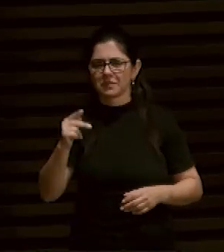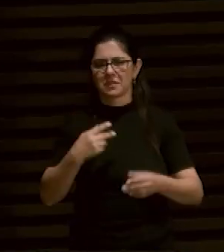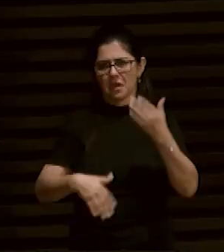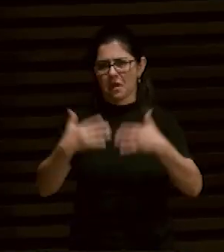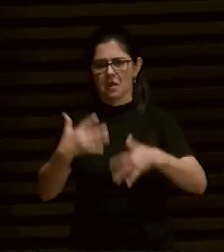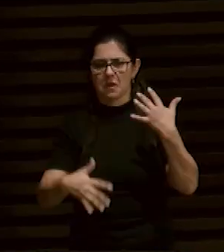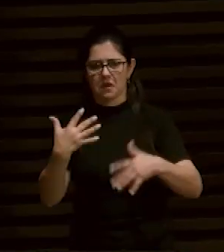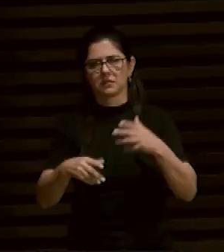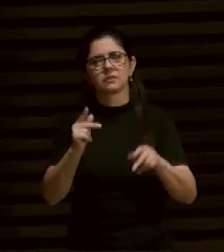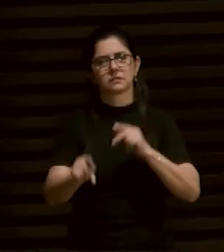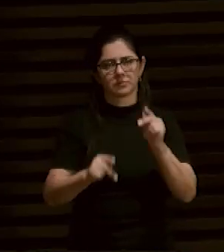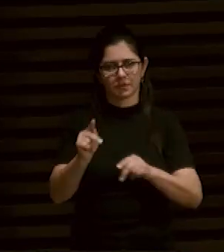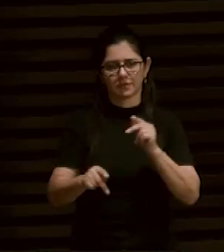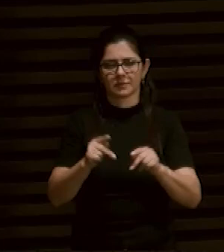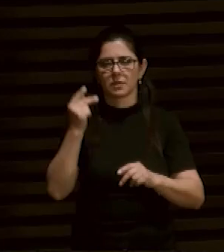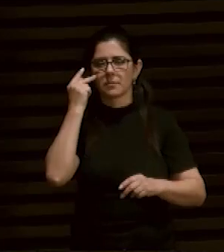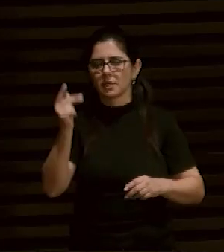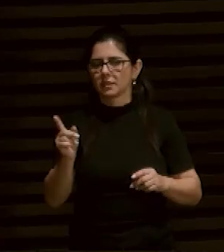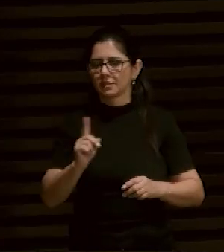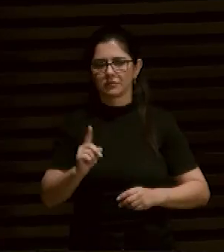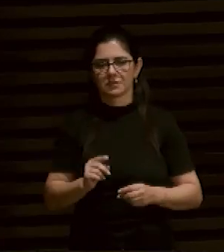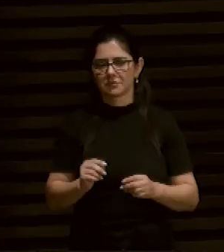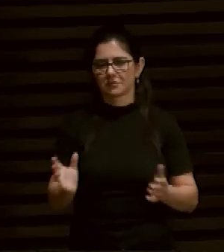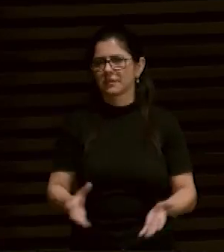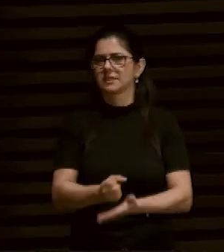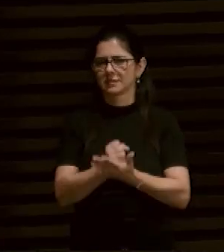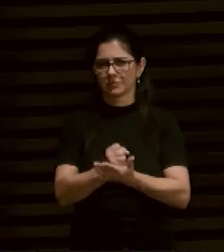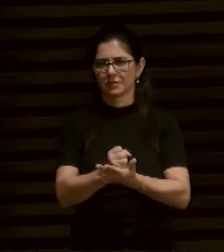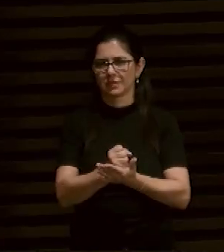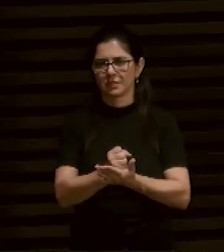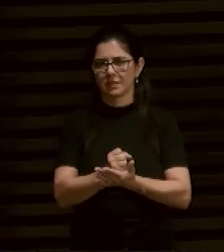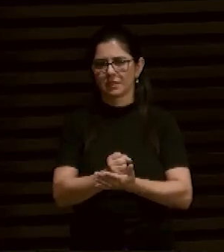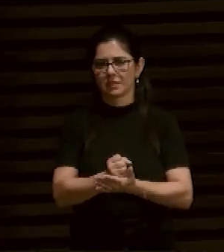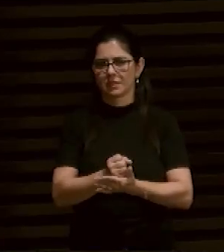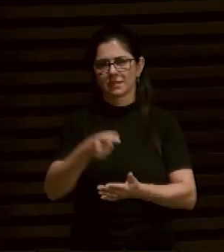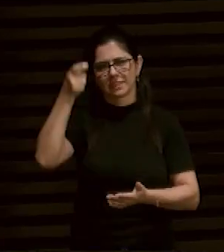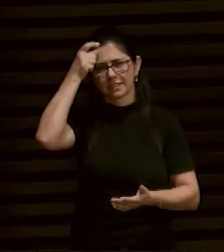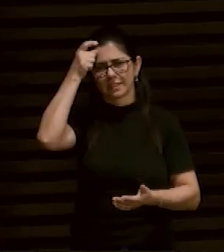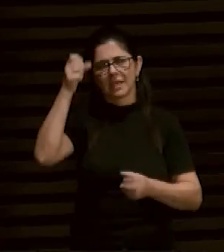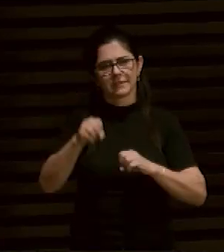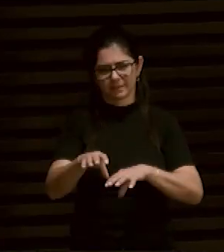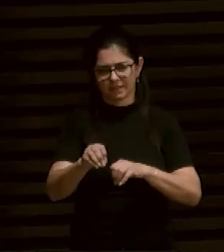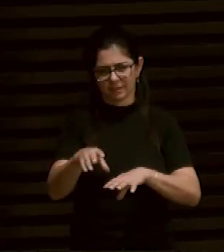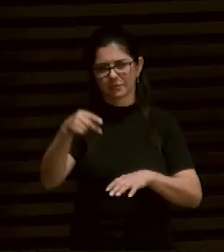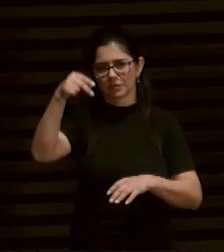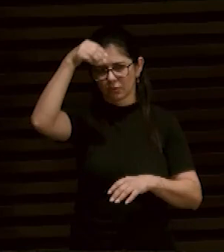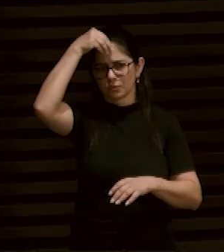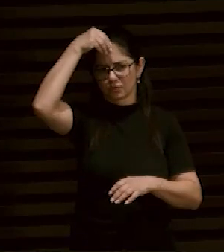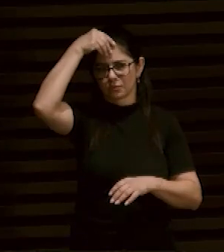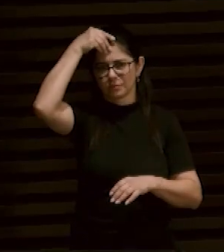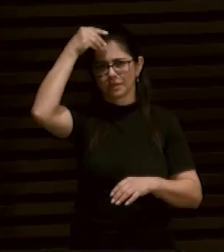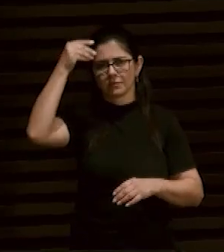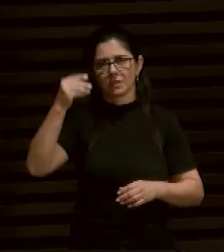forma, alcançar a salvação. E Mal Danado, ele ensina para o seu sobrinho que a melhor forma de fazer com que um ser